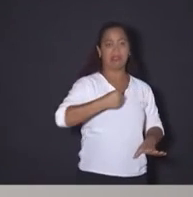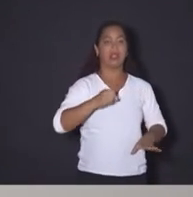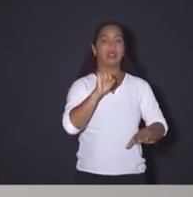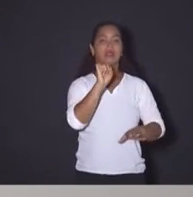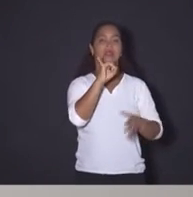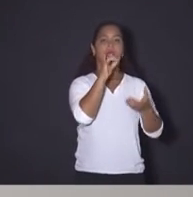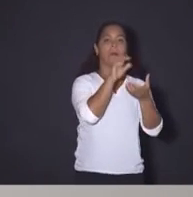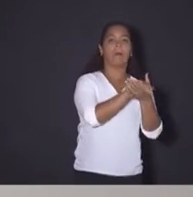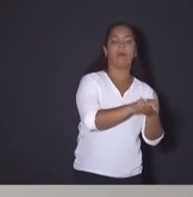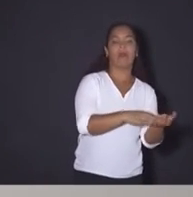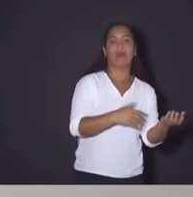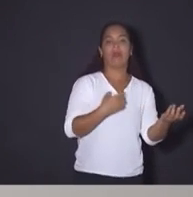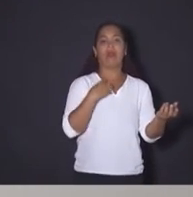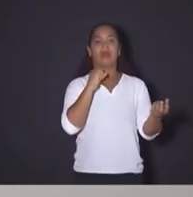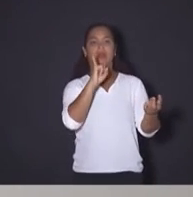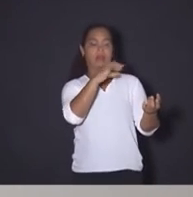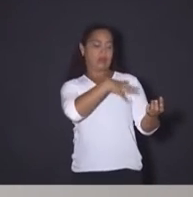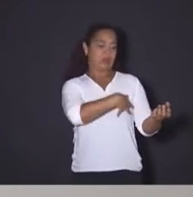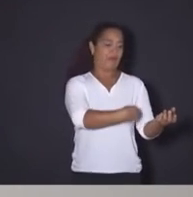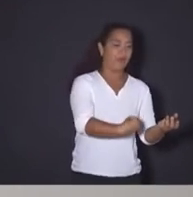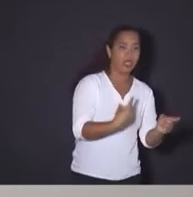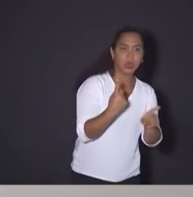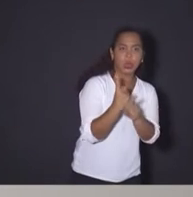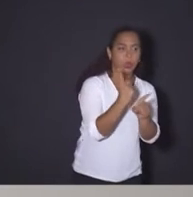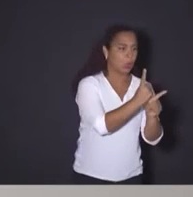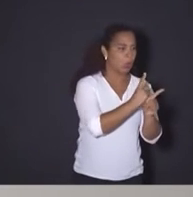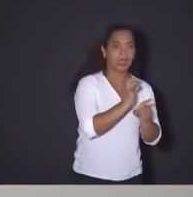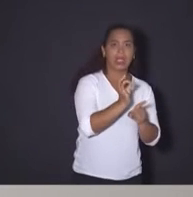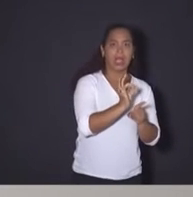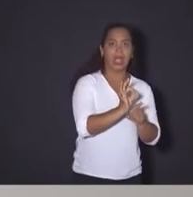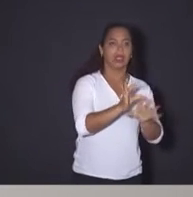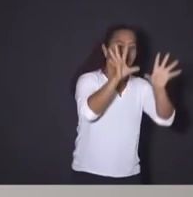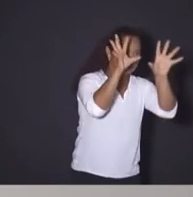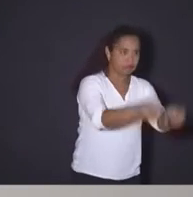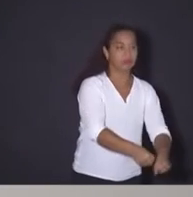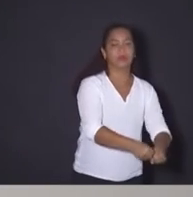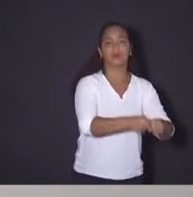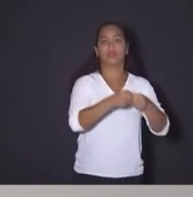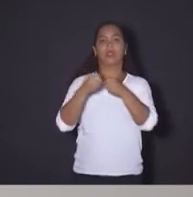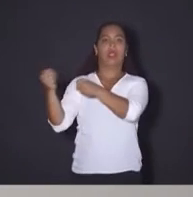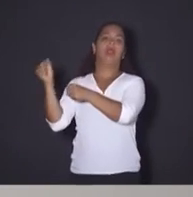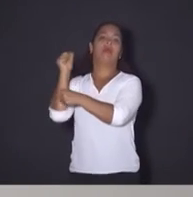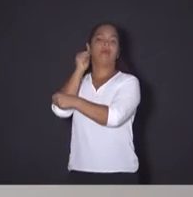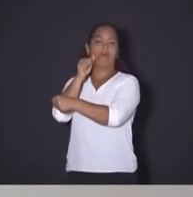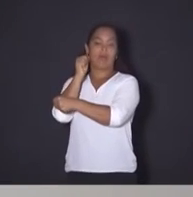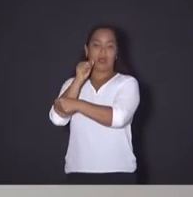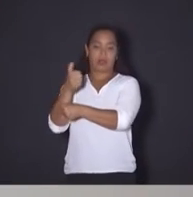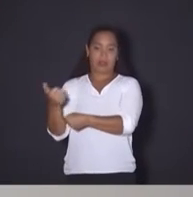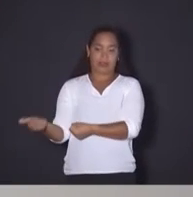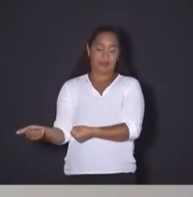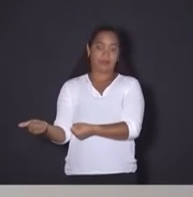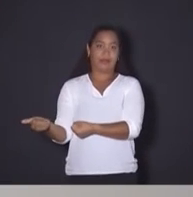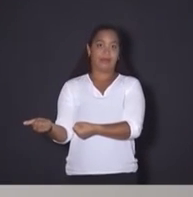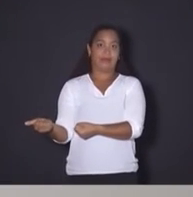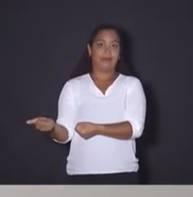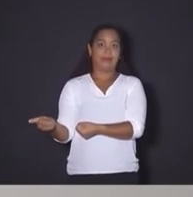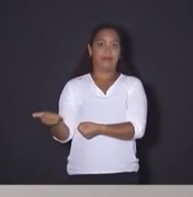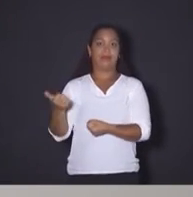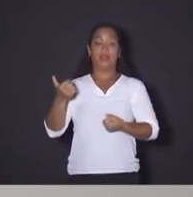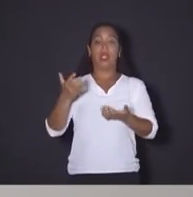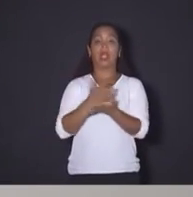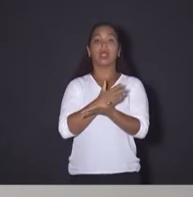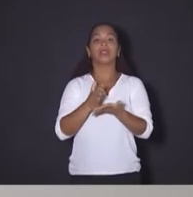seus netos não são encontrados muitas vezes elas são levadas né é importante dizer que uma uma